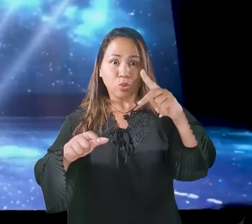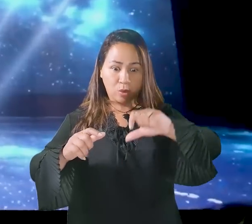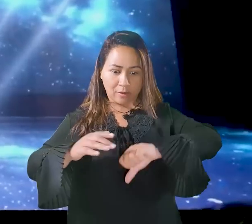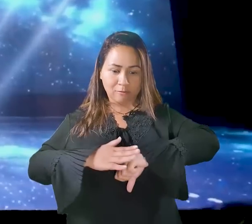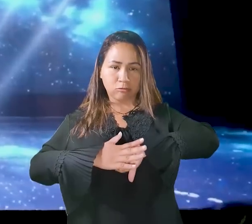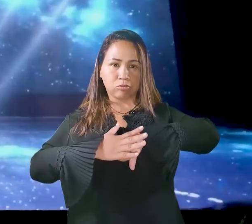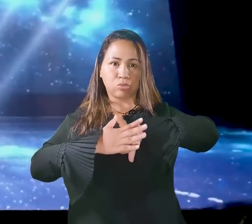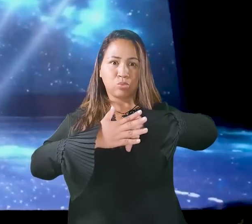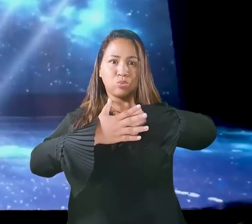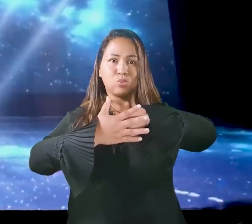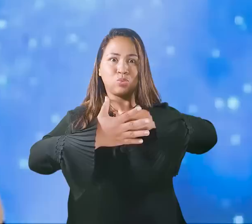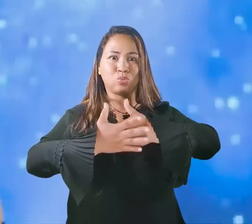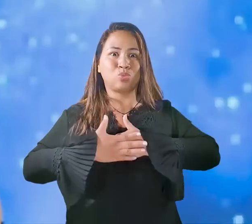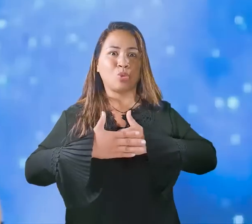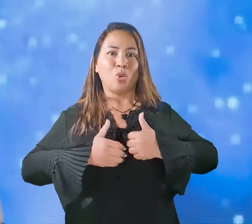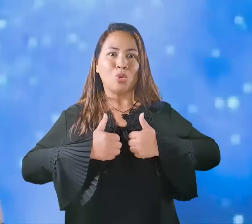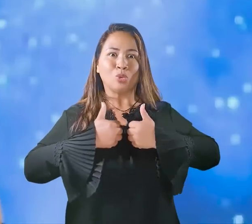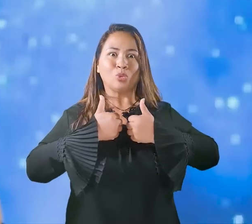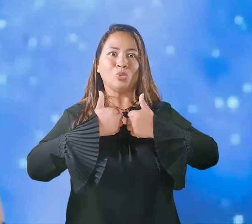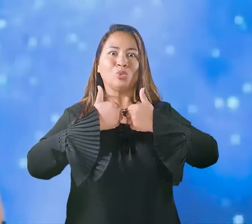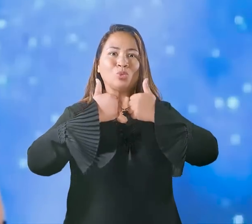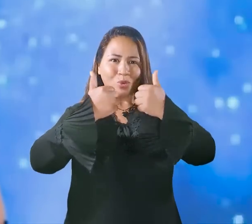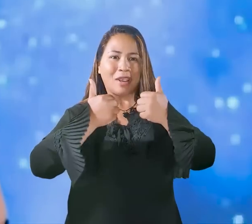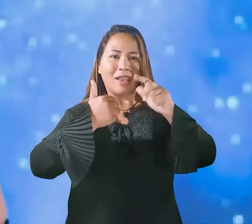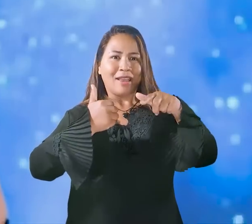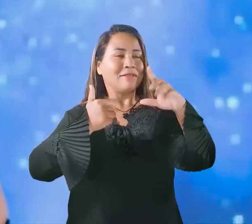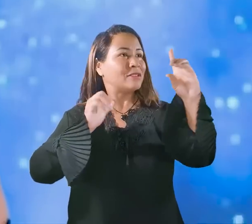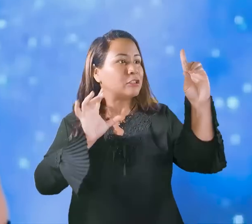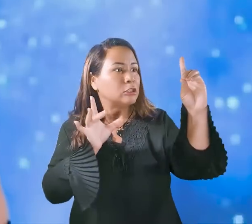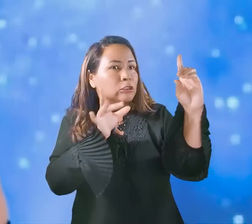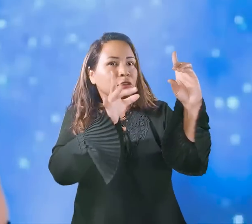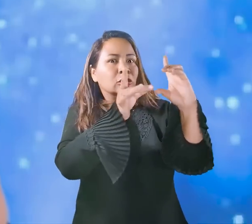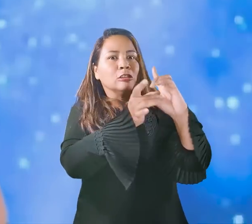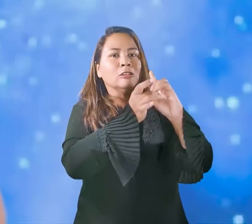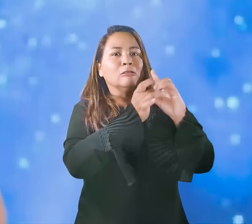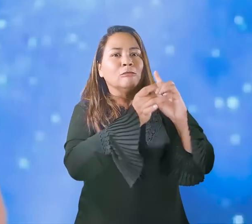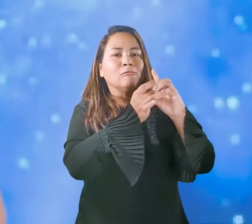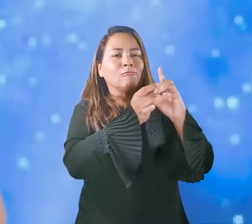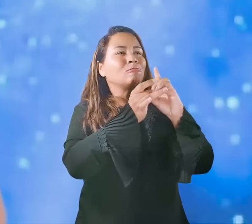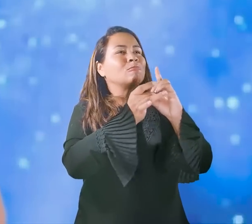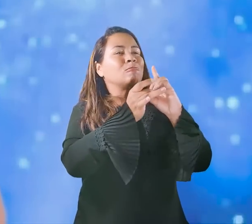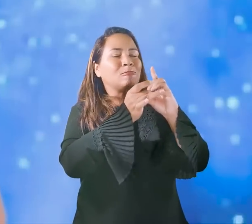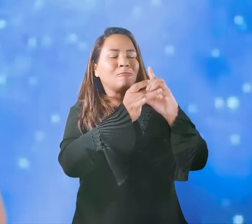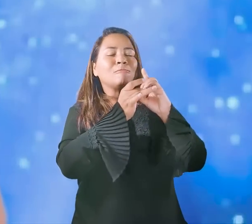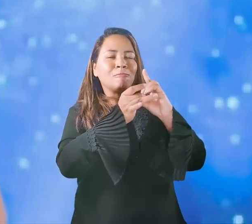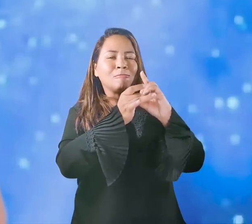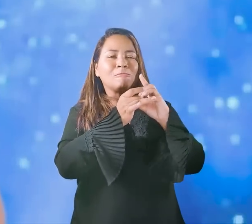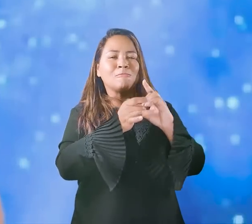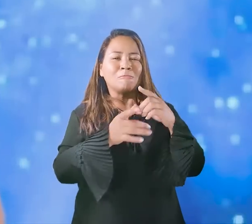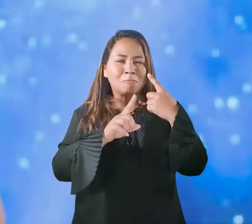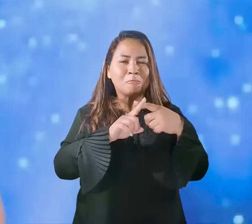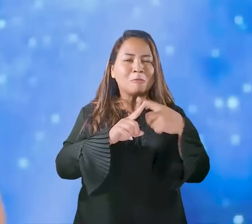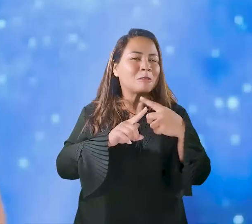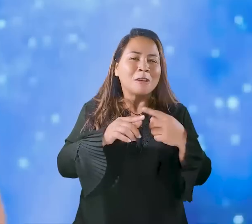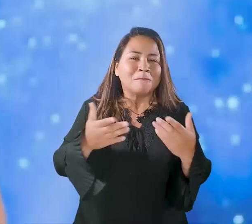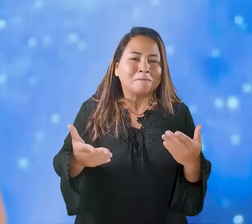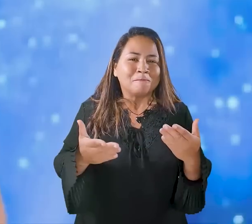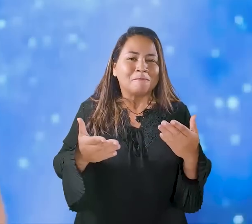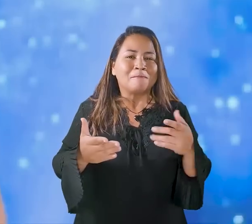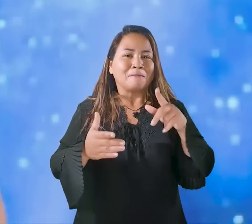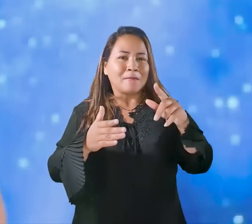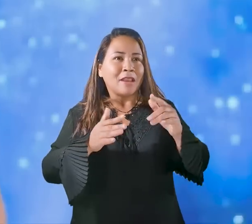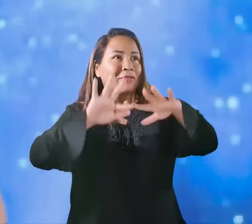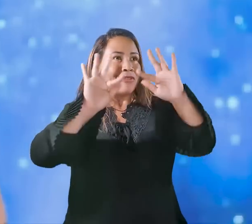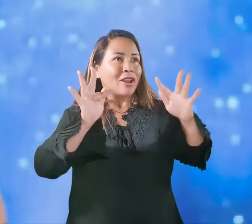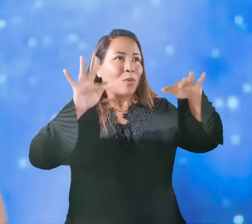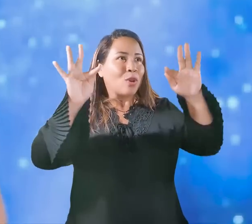energia divina, a energia do Criador. Porque não há como você acessar a frequência do Criador sem se